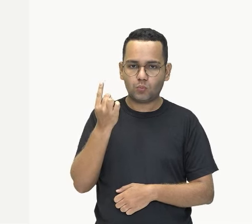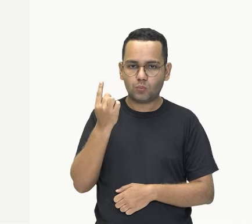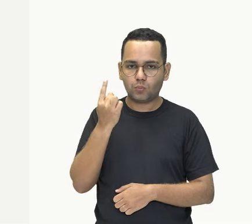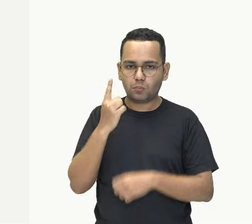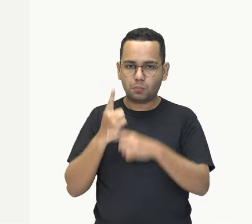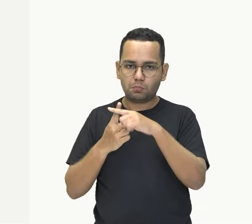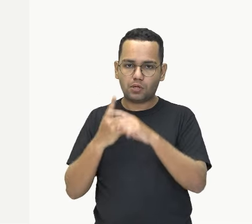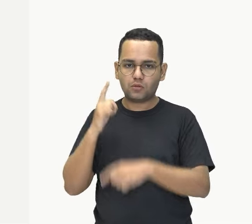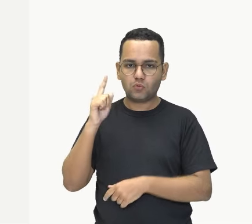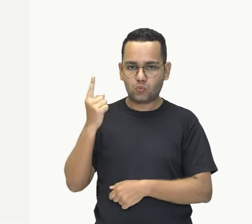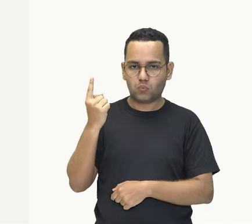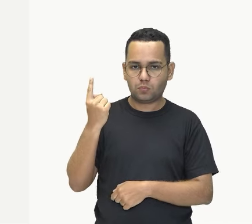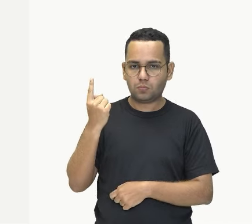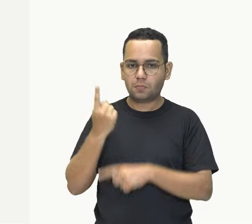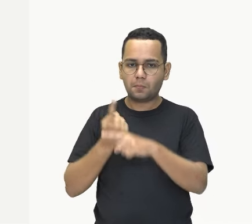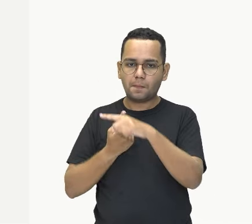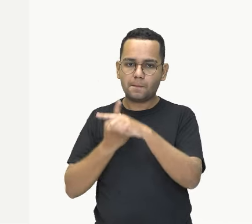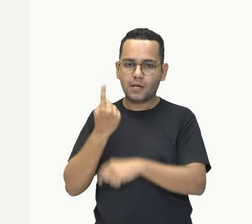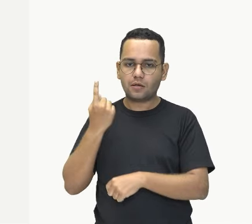mais 1